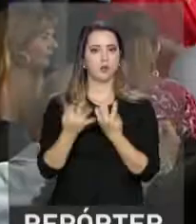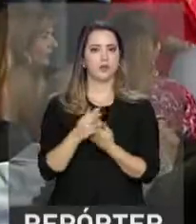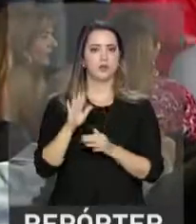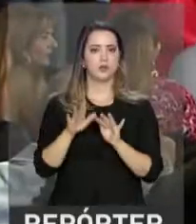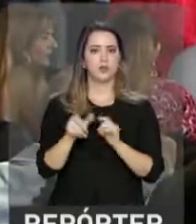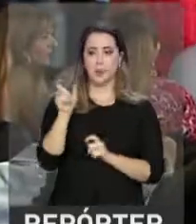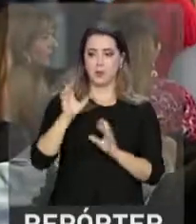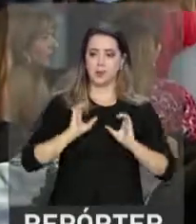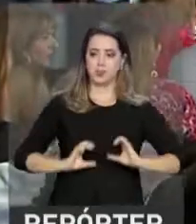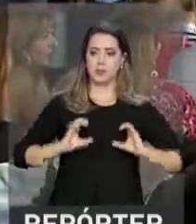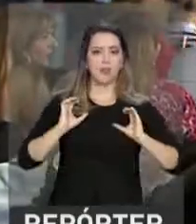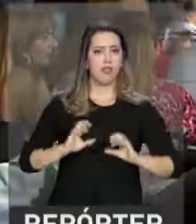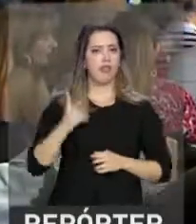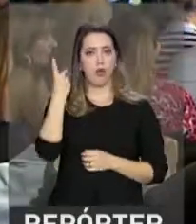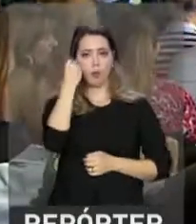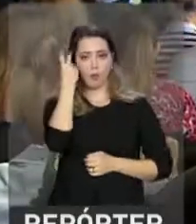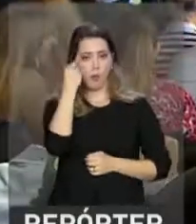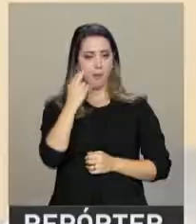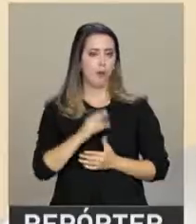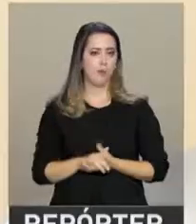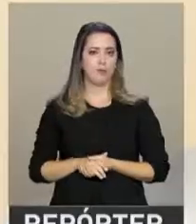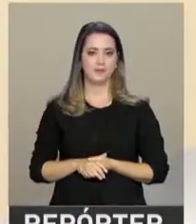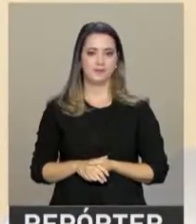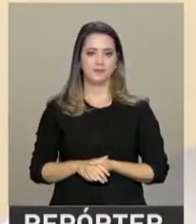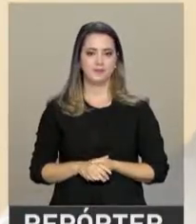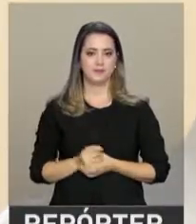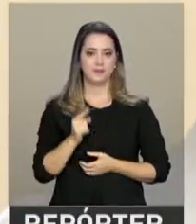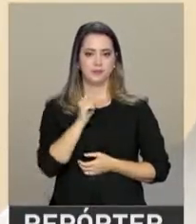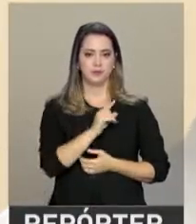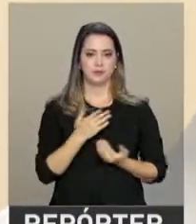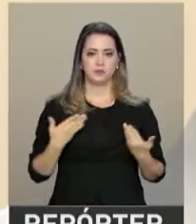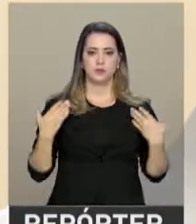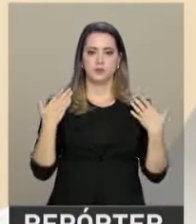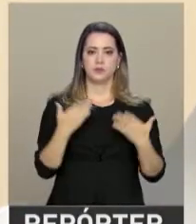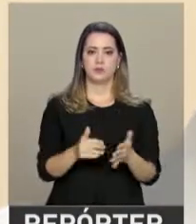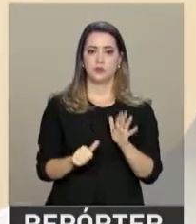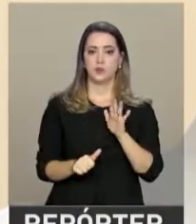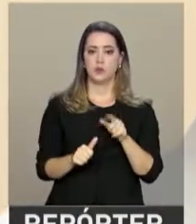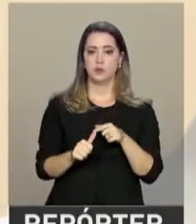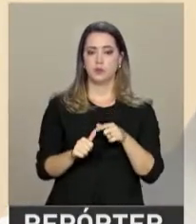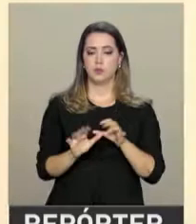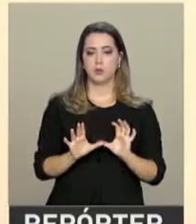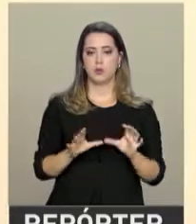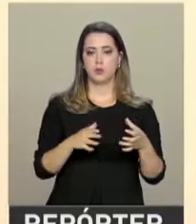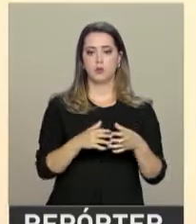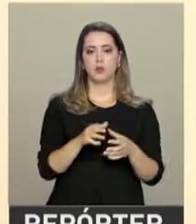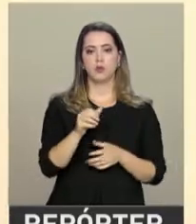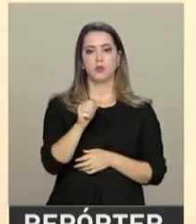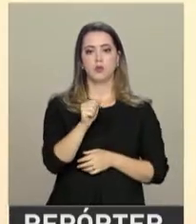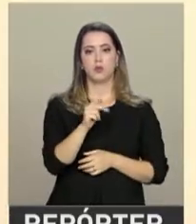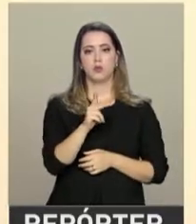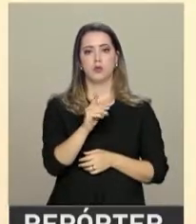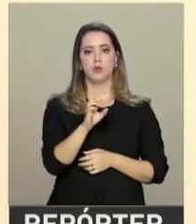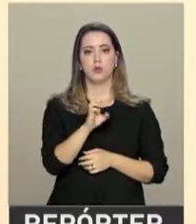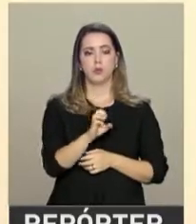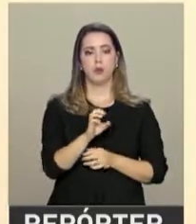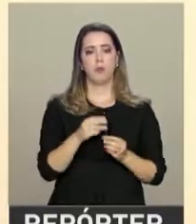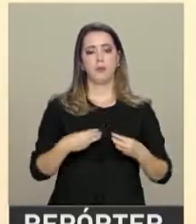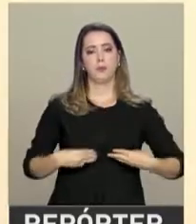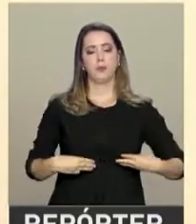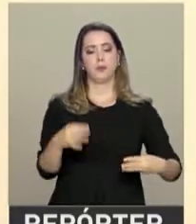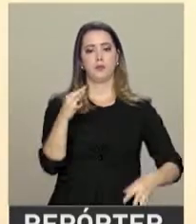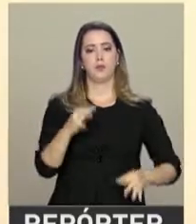é um cidadão comum, como todos nós. Paulo participou da primeira turma do projeto da APAE com o Ministério da Justiça.